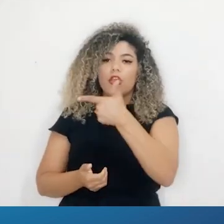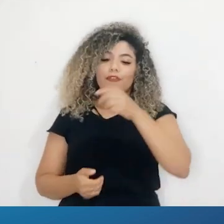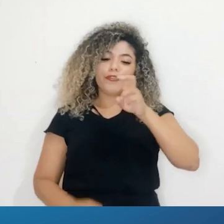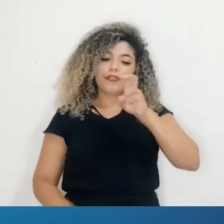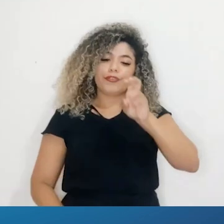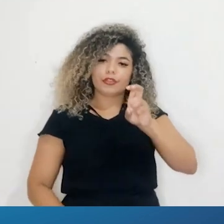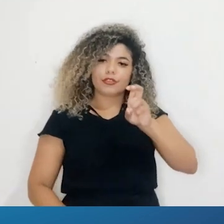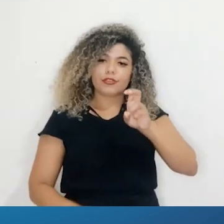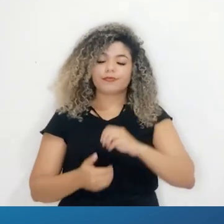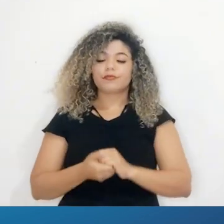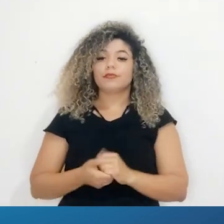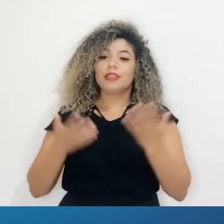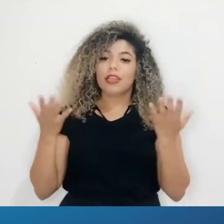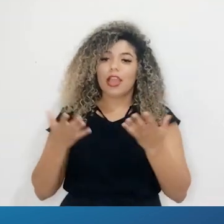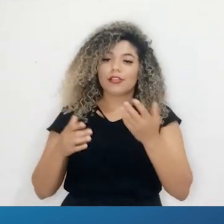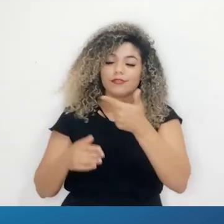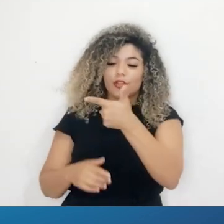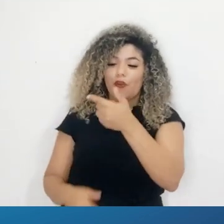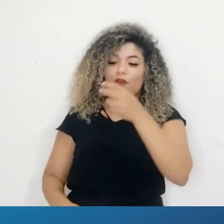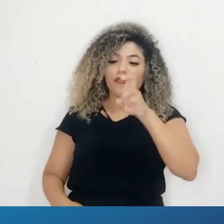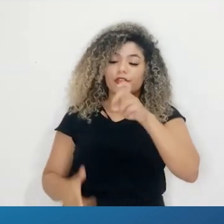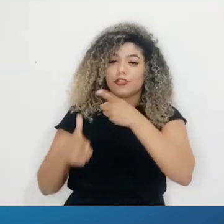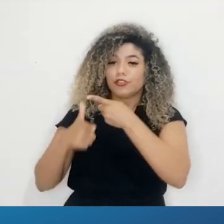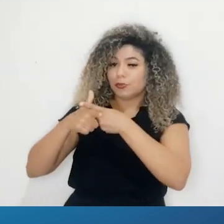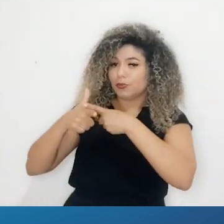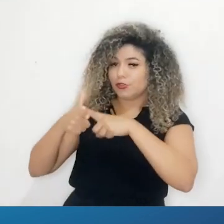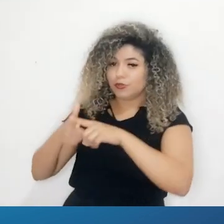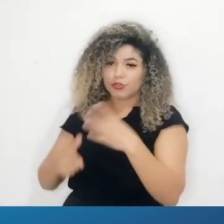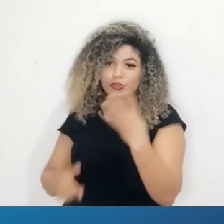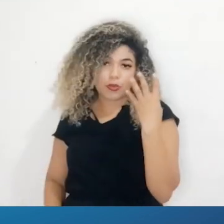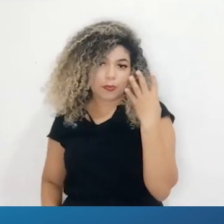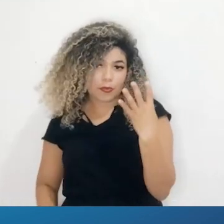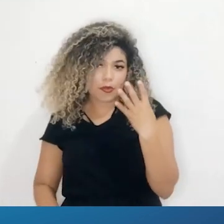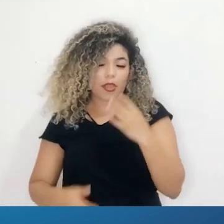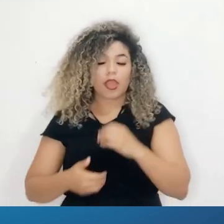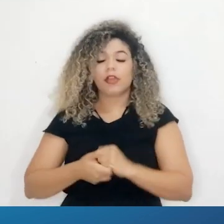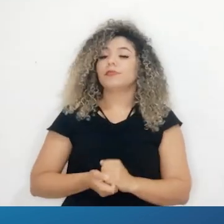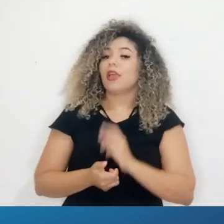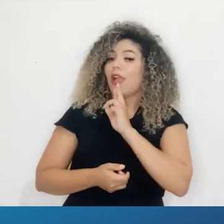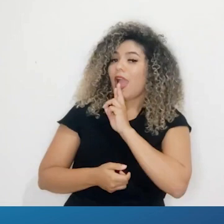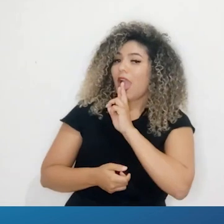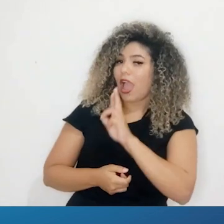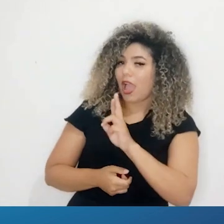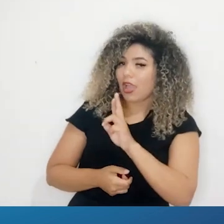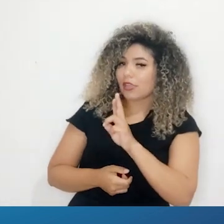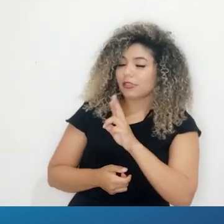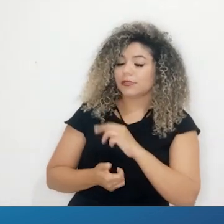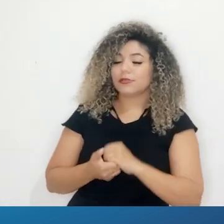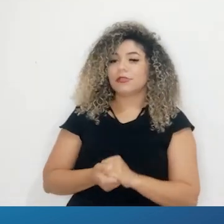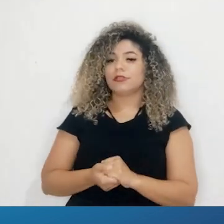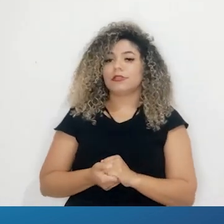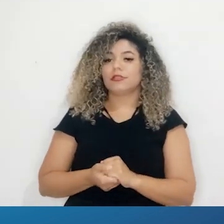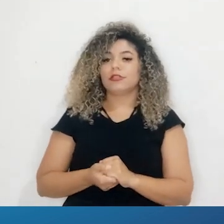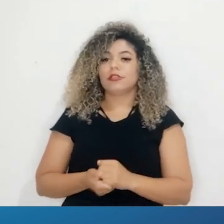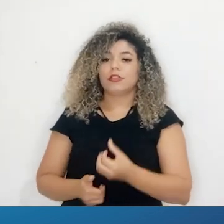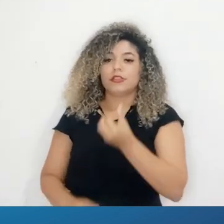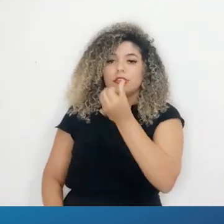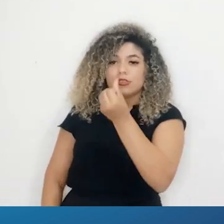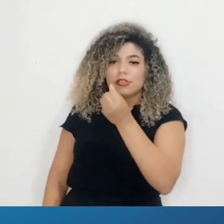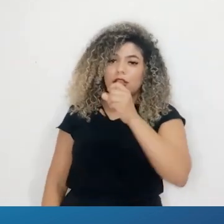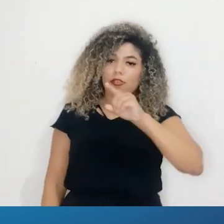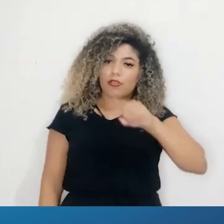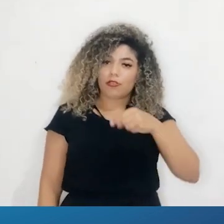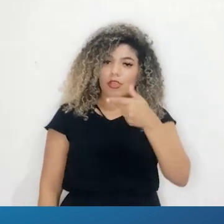25 teremos agora 25 div por 4 o resultado dessa divisão será